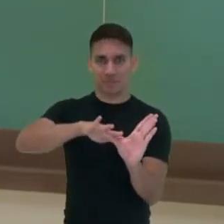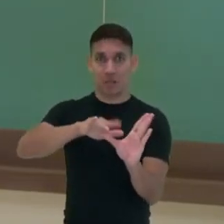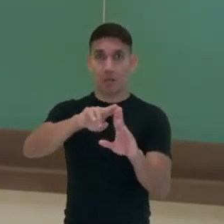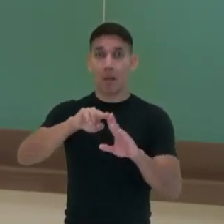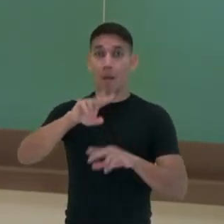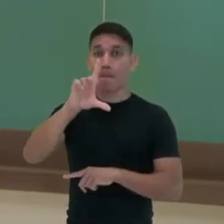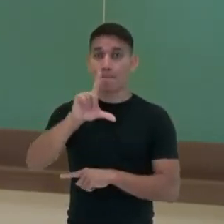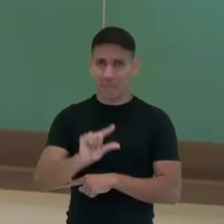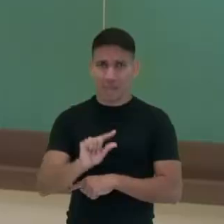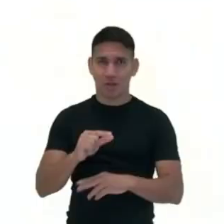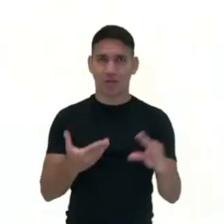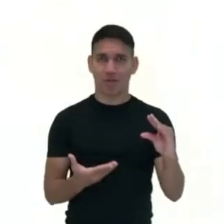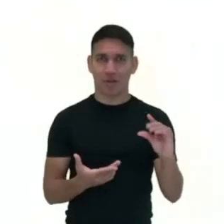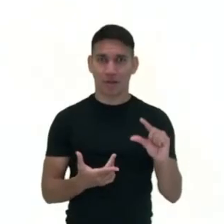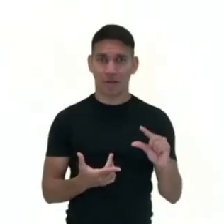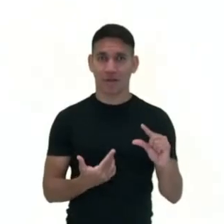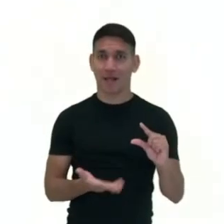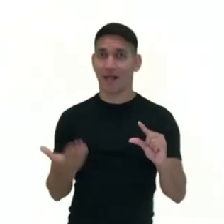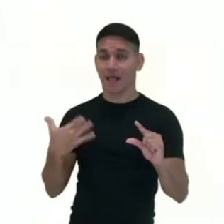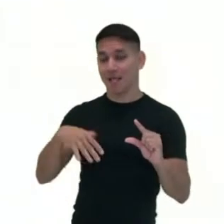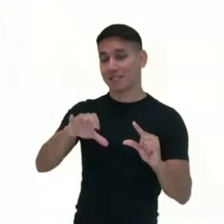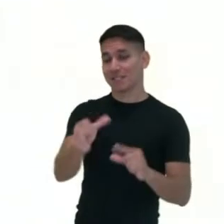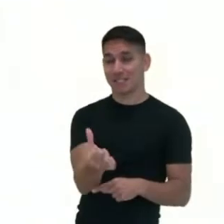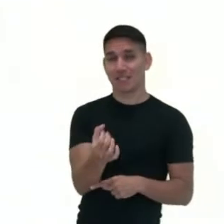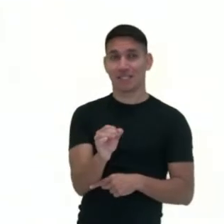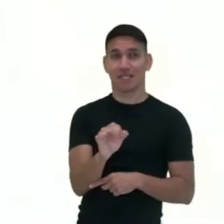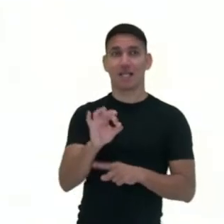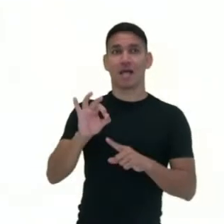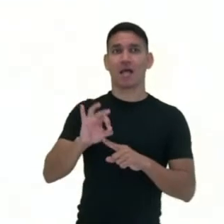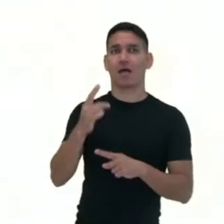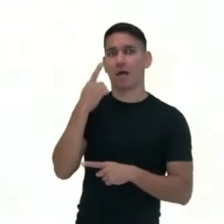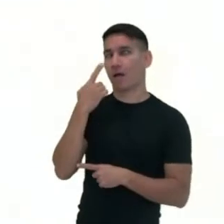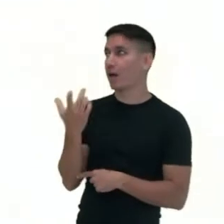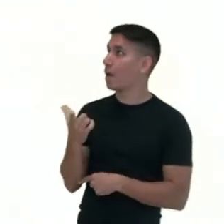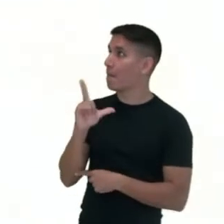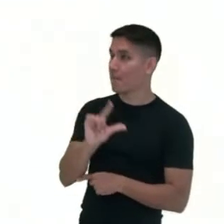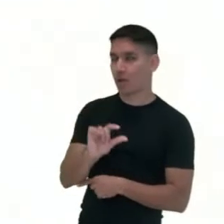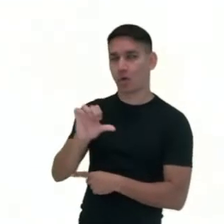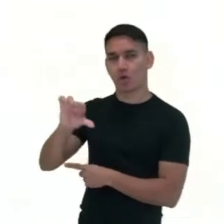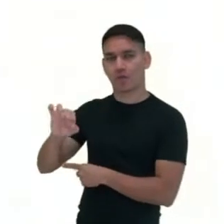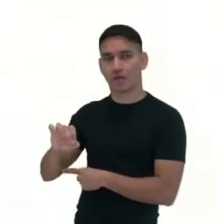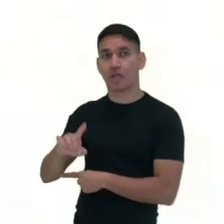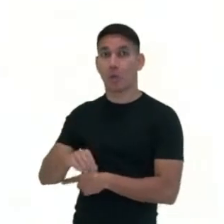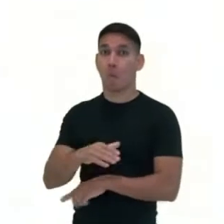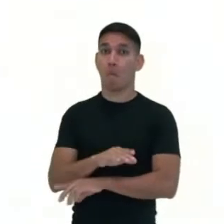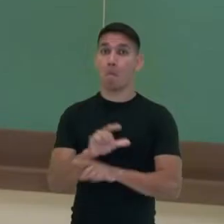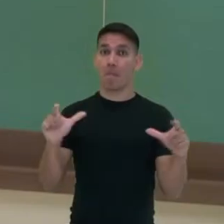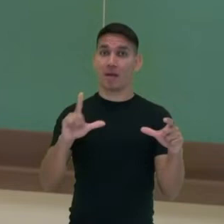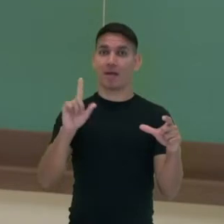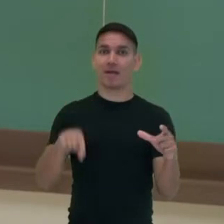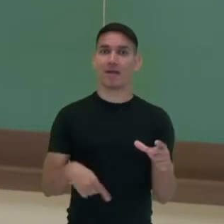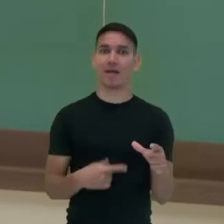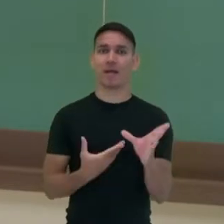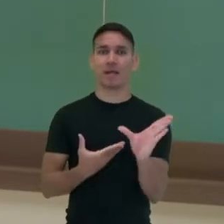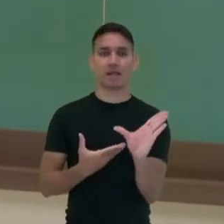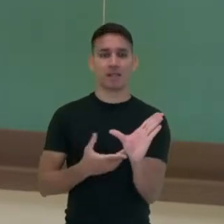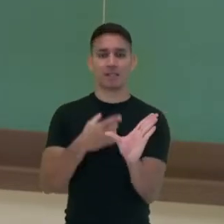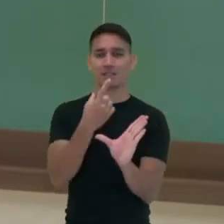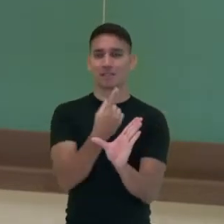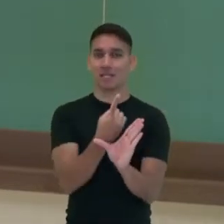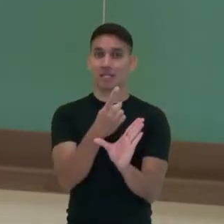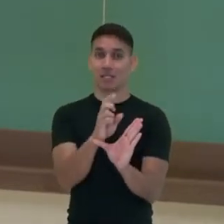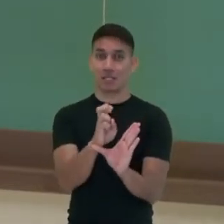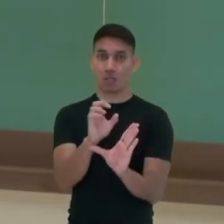daqui, né? Que é 60 graus e é menor do que 90. E aqui nós temos o maior, nesse caso aqui, que é 150 graus, né? Que